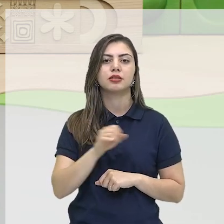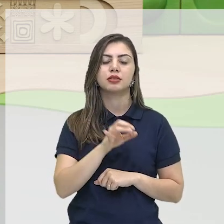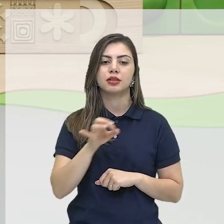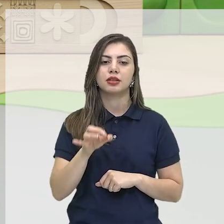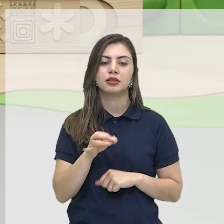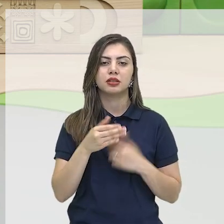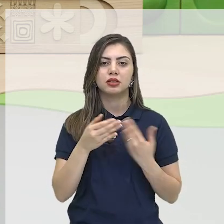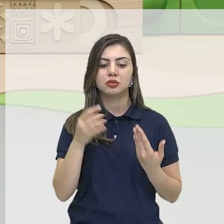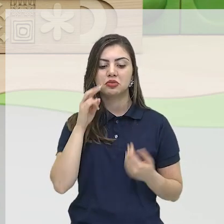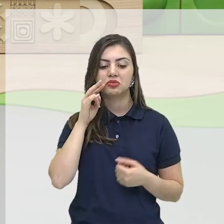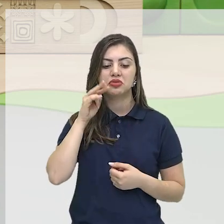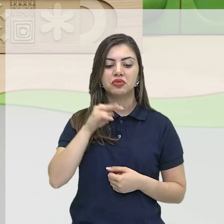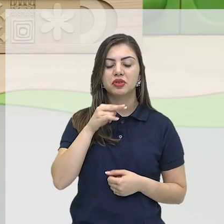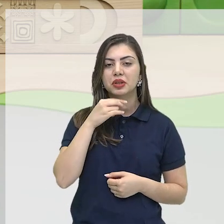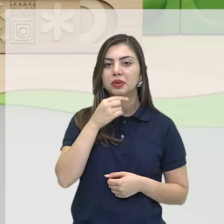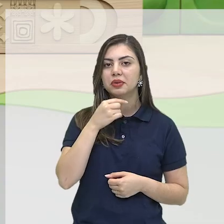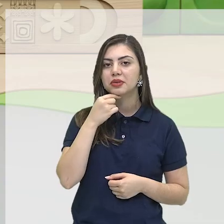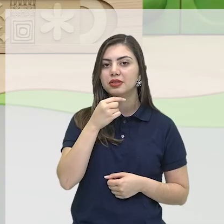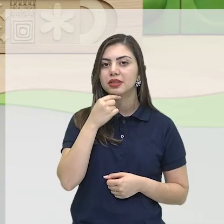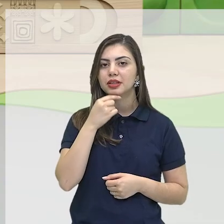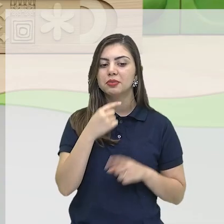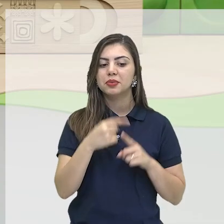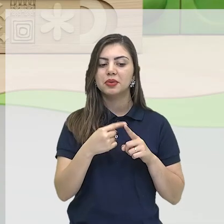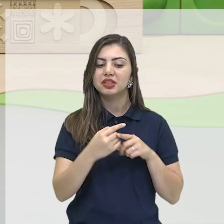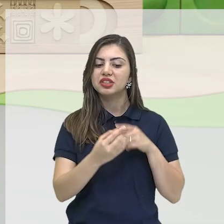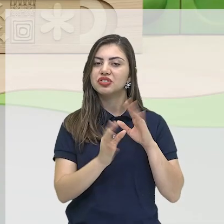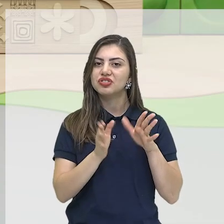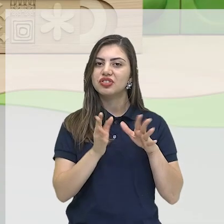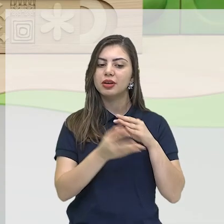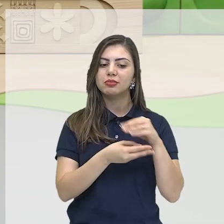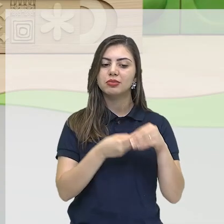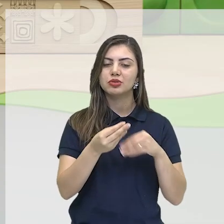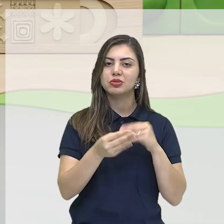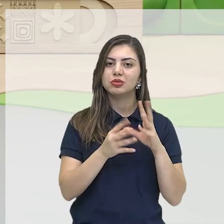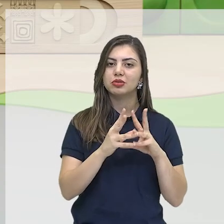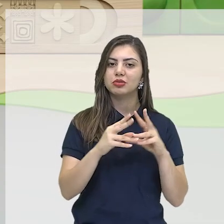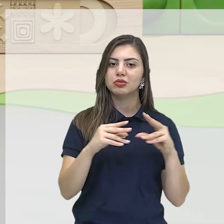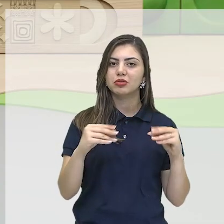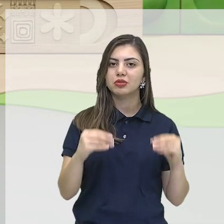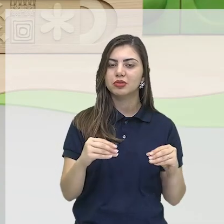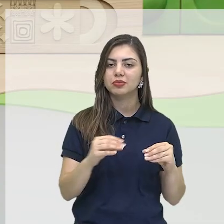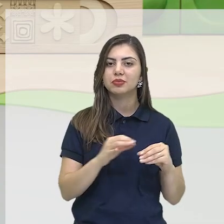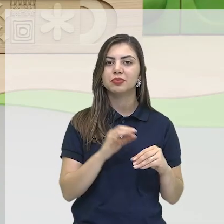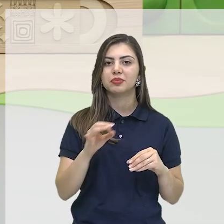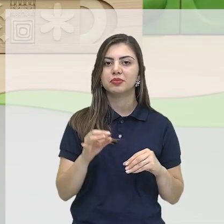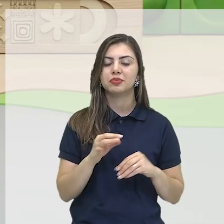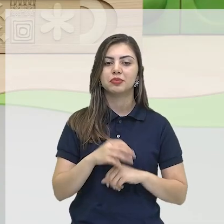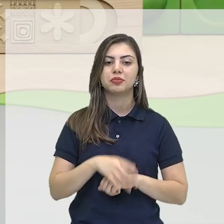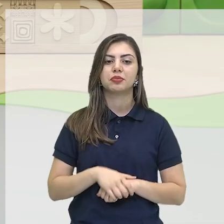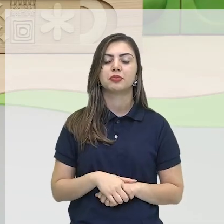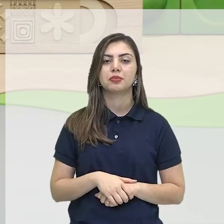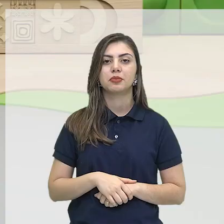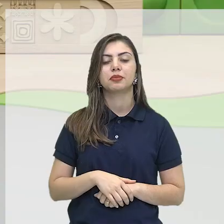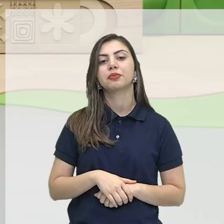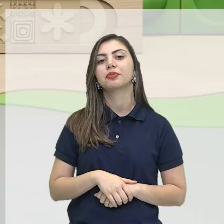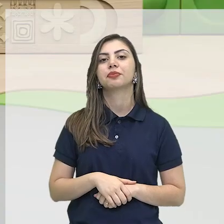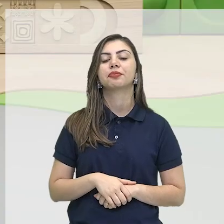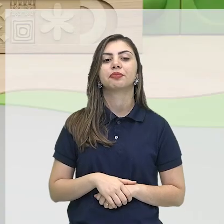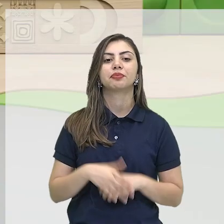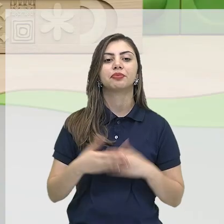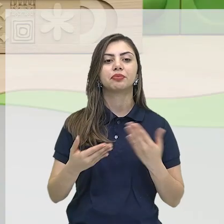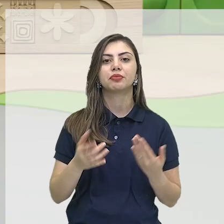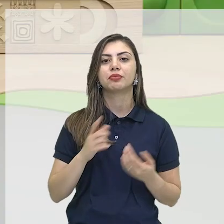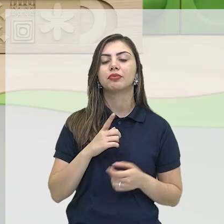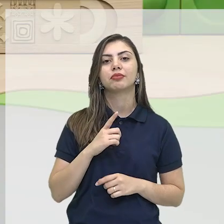né? Você tem ali aquela mistura alaranjada, amarelada. Além do suco de laranja, nós temos aí o ar que você